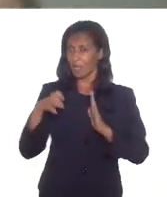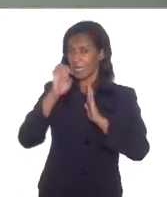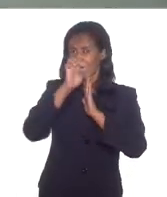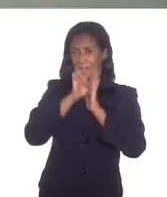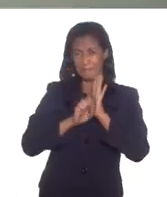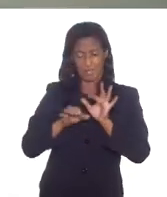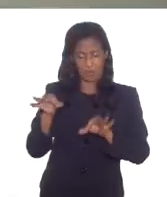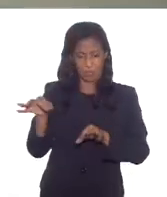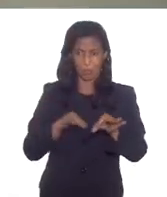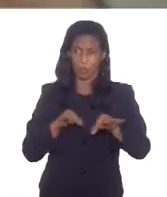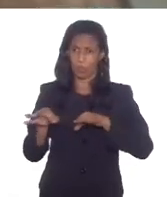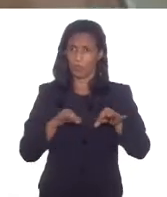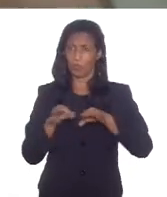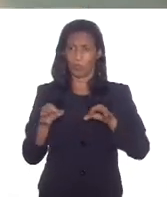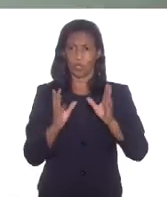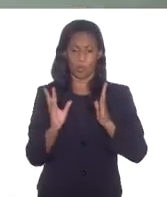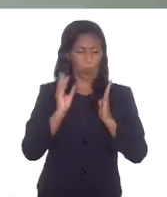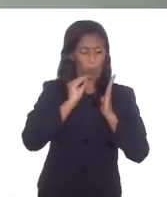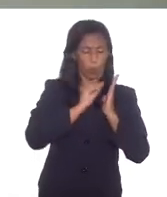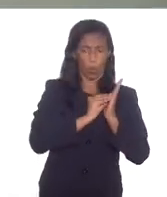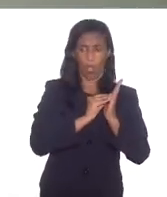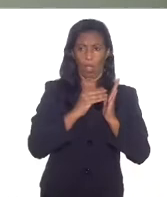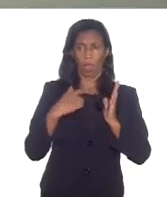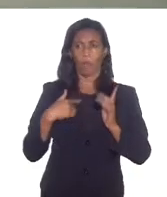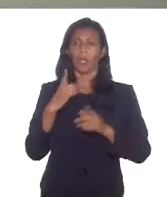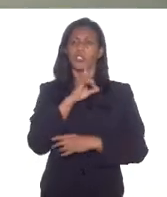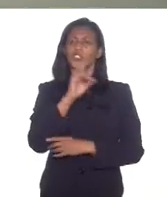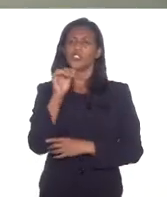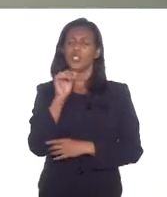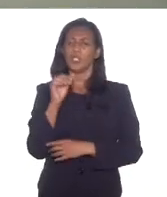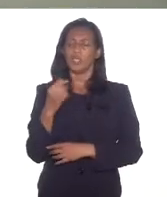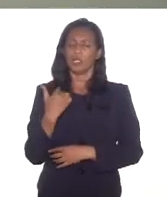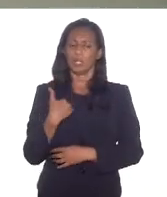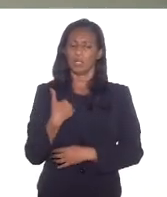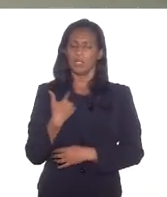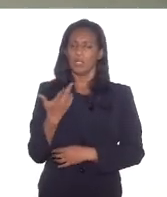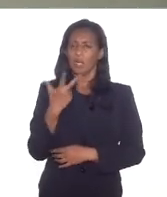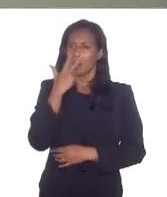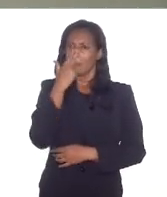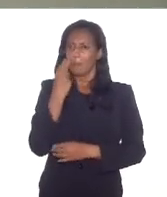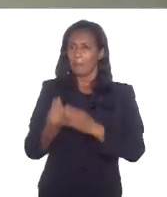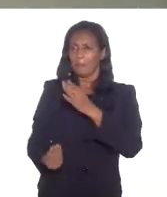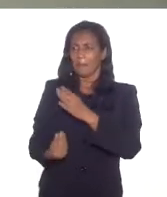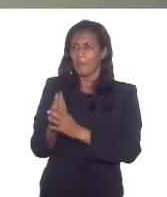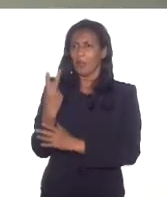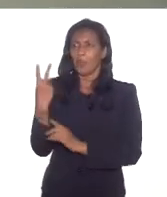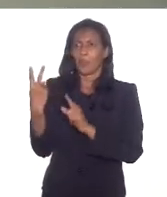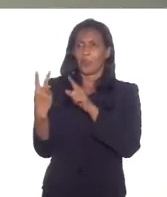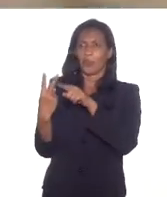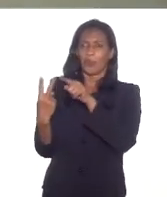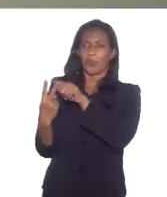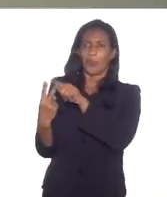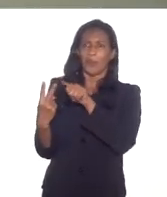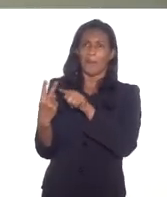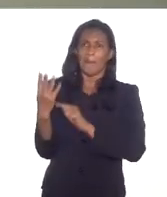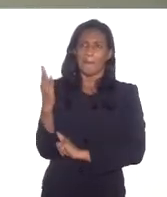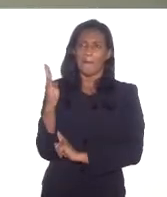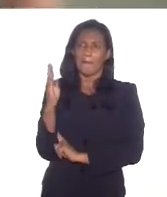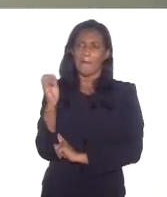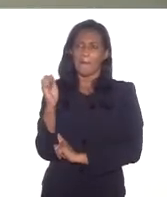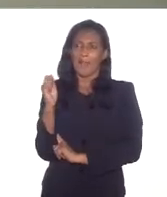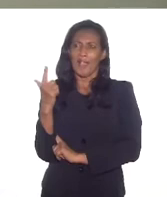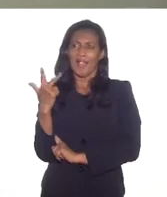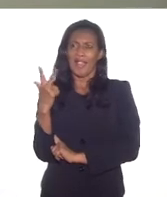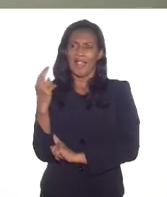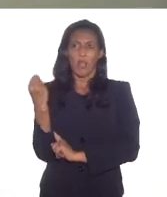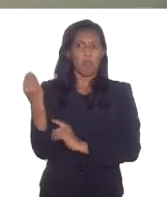tão simples, era uma mera prorrogação de datas, né? E aí aparecem esses dois bacalhaus que ninguém sabe como caiu do